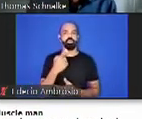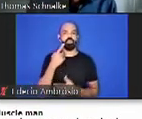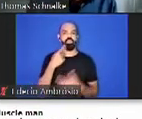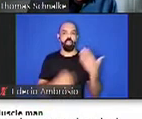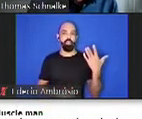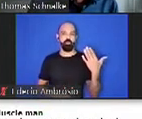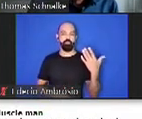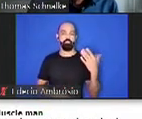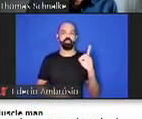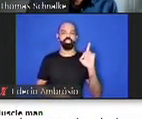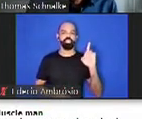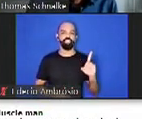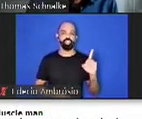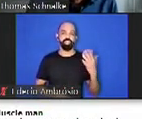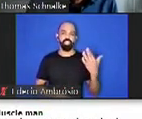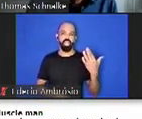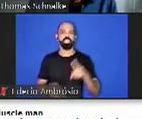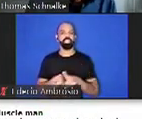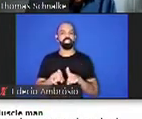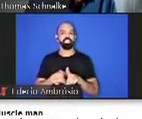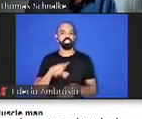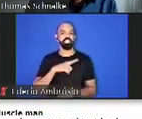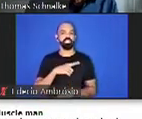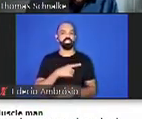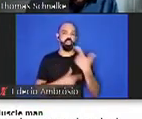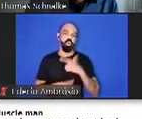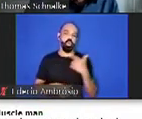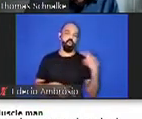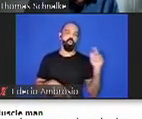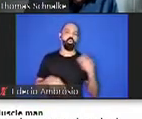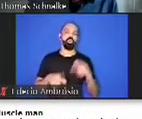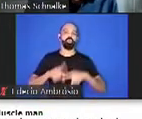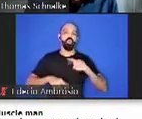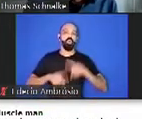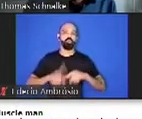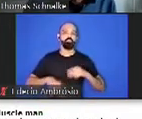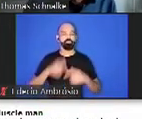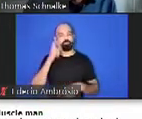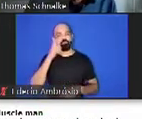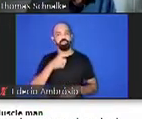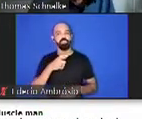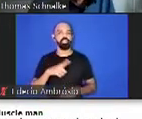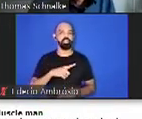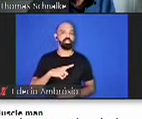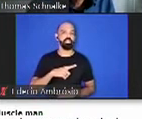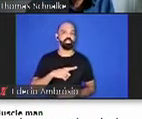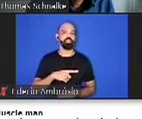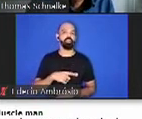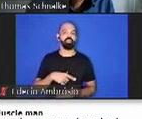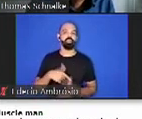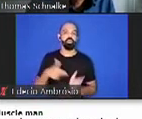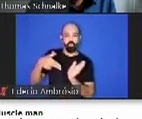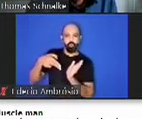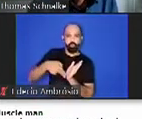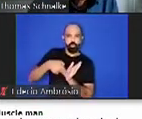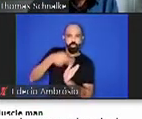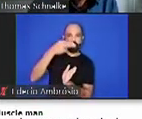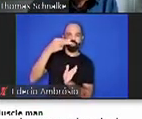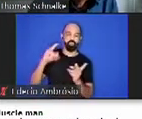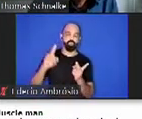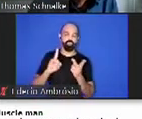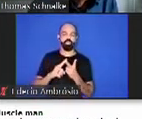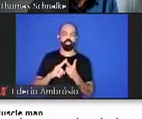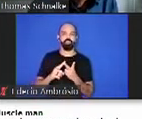dele, na mesa, também temos outros objetos interessantes. Temos aqui um bisturi de dissecação, temos